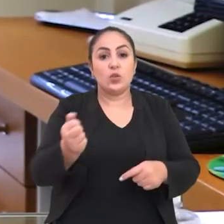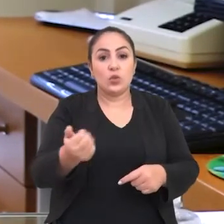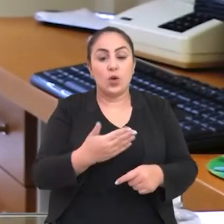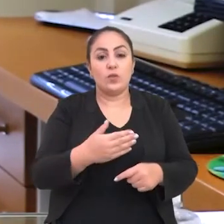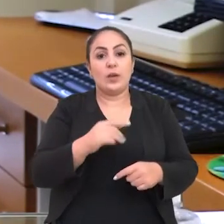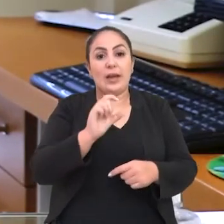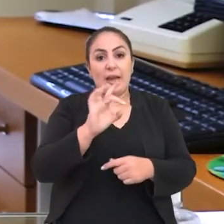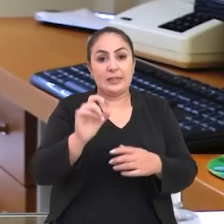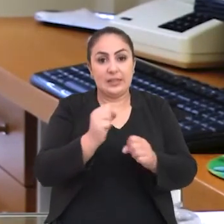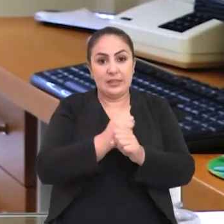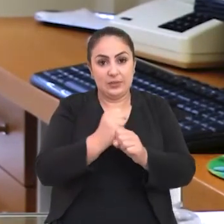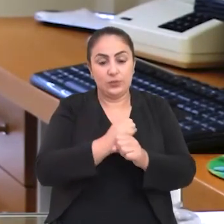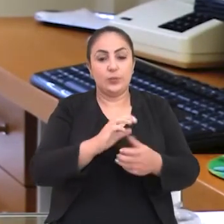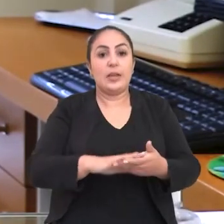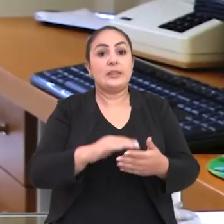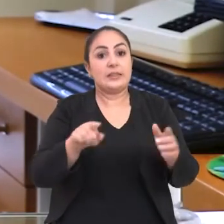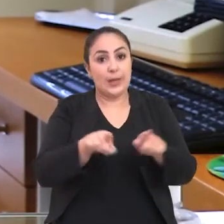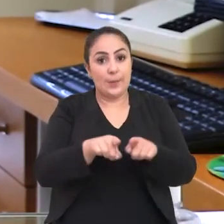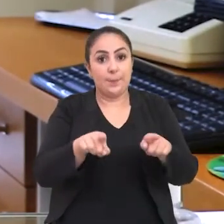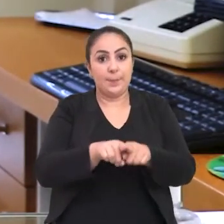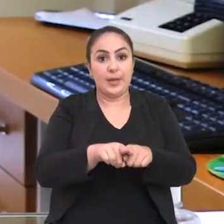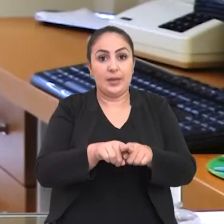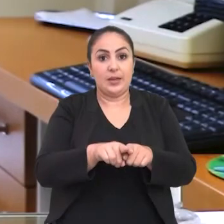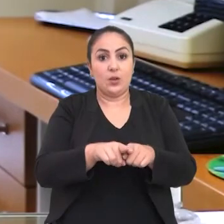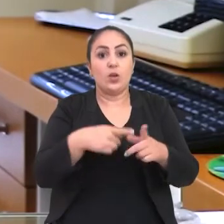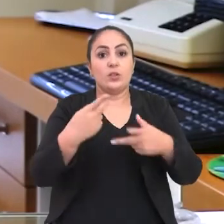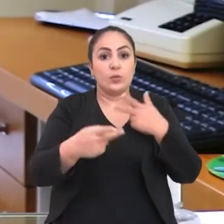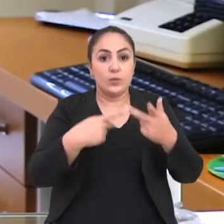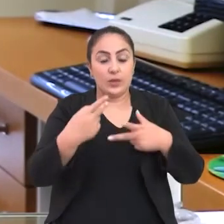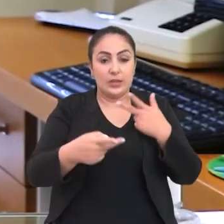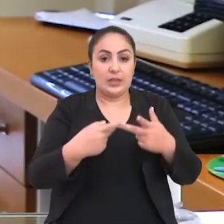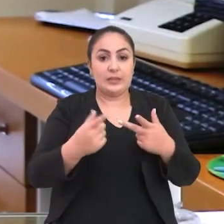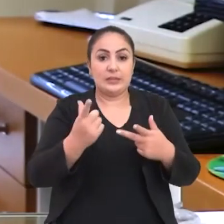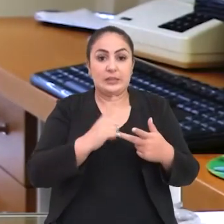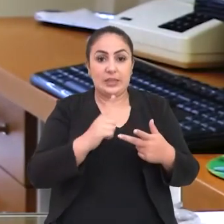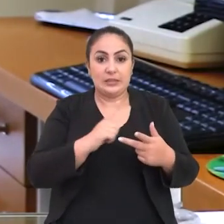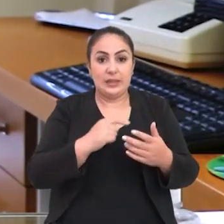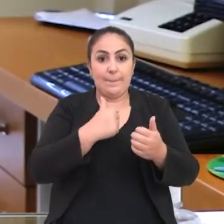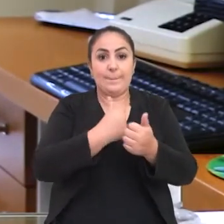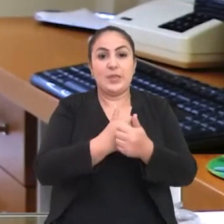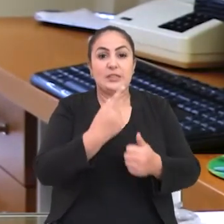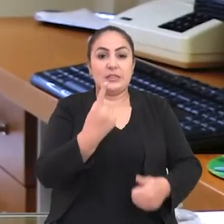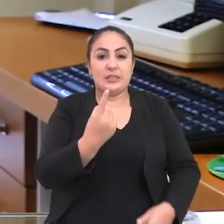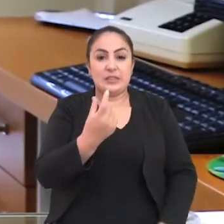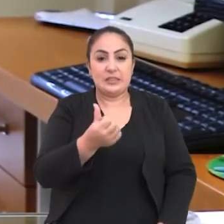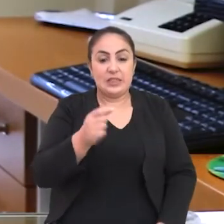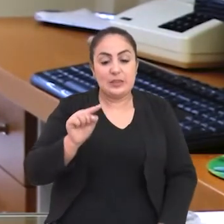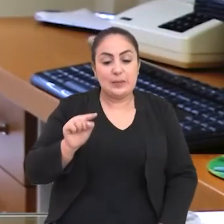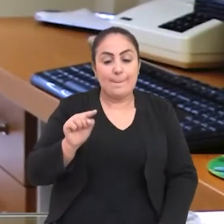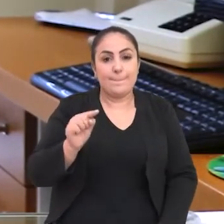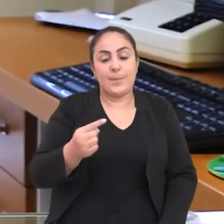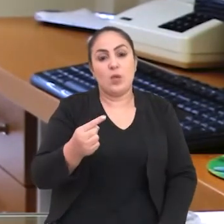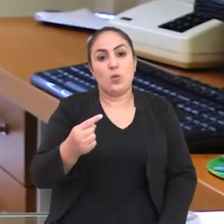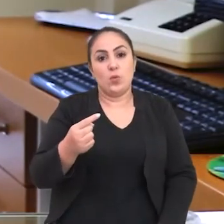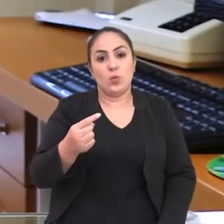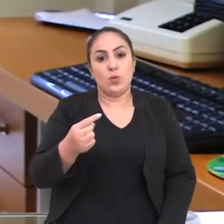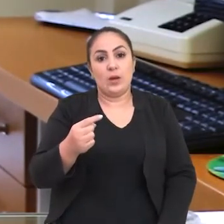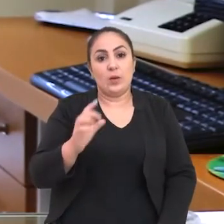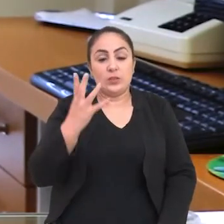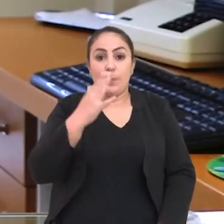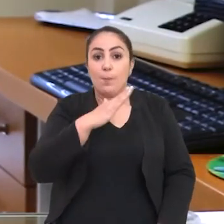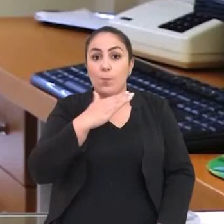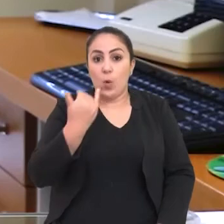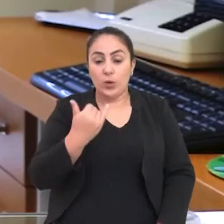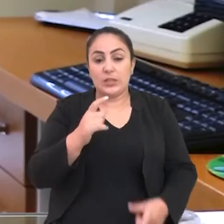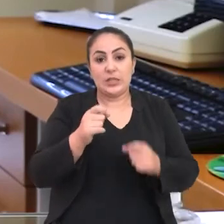é casos novos a cada ano. E, por outro lado, nós também vamos ter ao redor de 16 mil